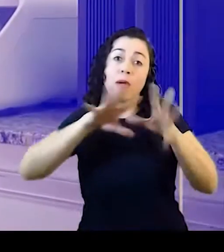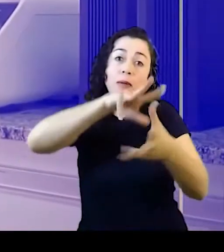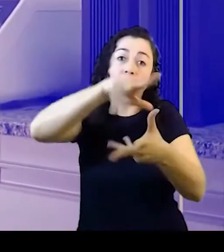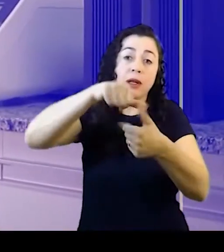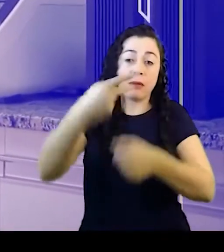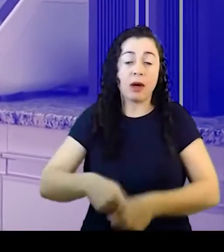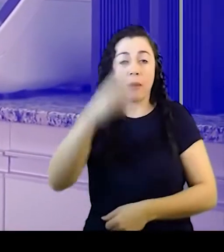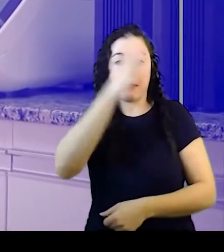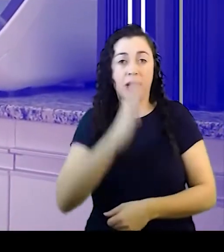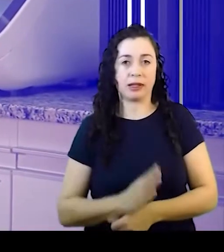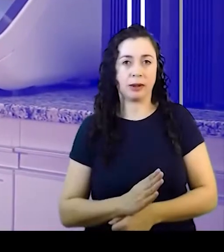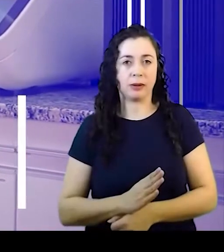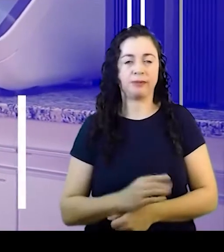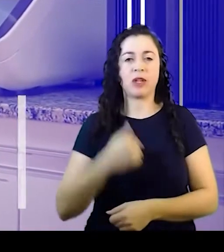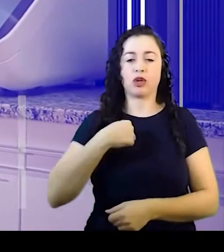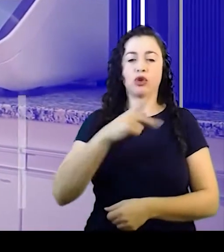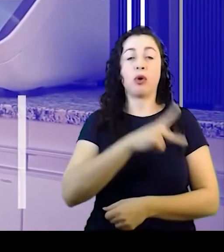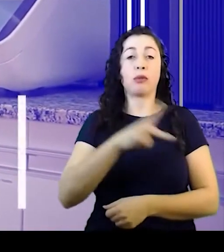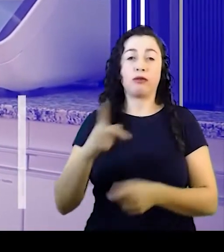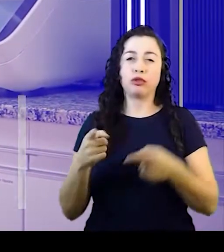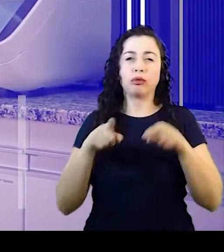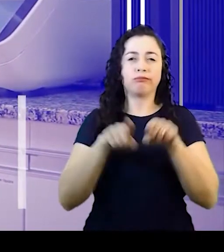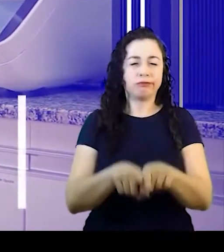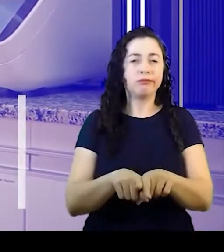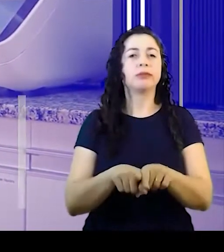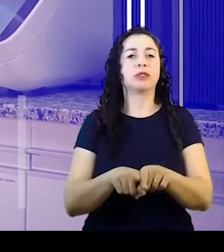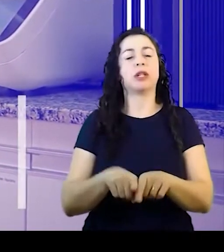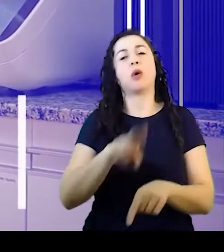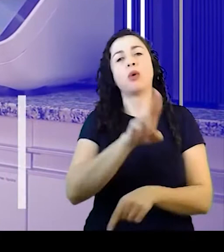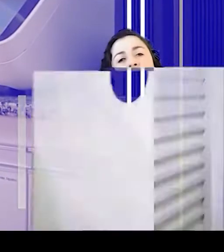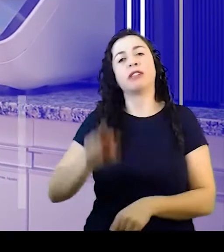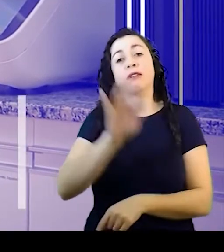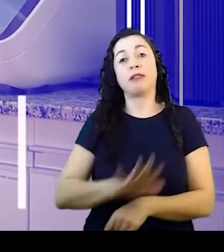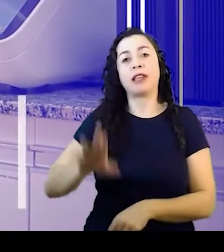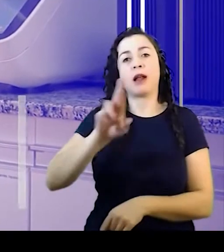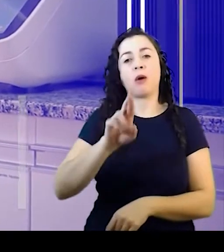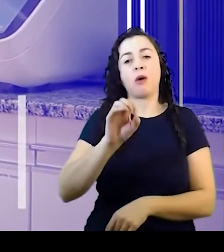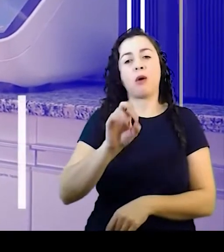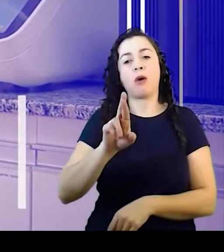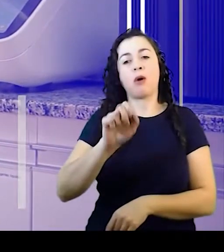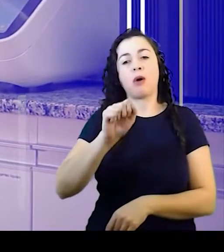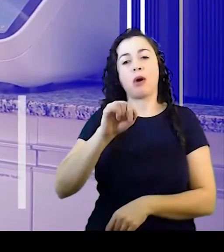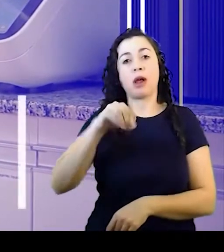sou professora associada da Universidade Federal de Roraima e estou aqui